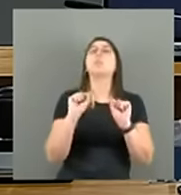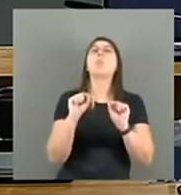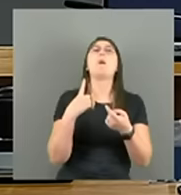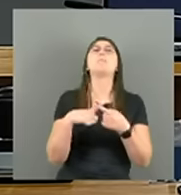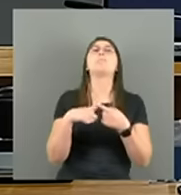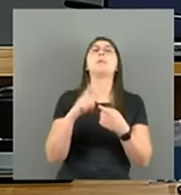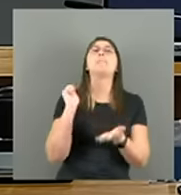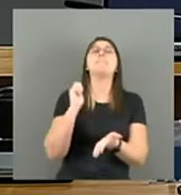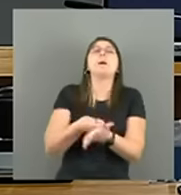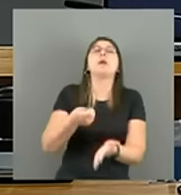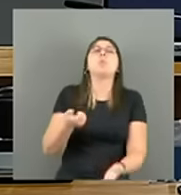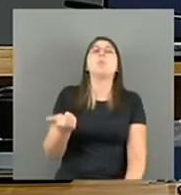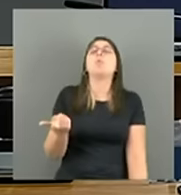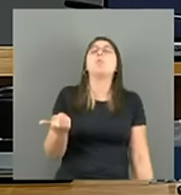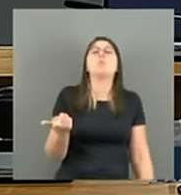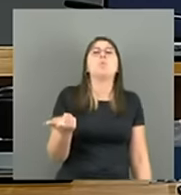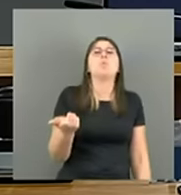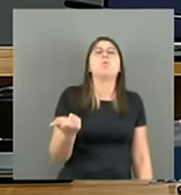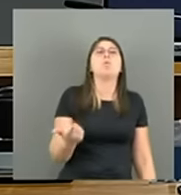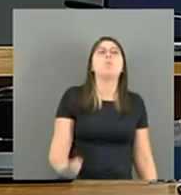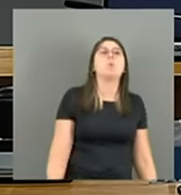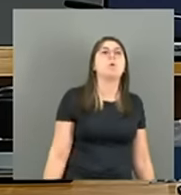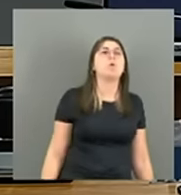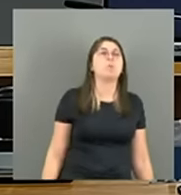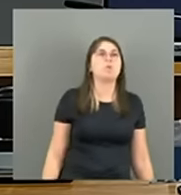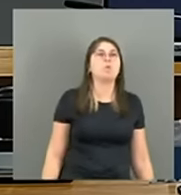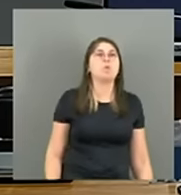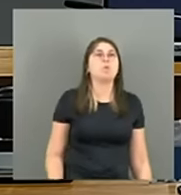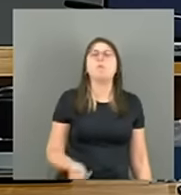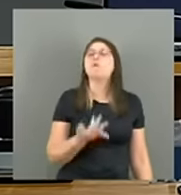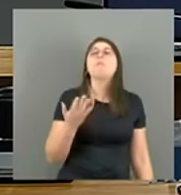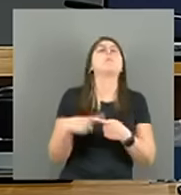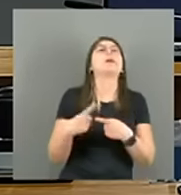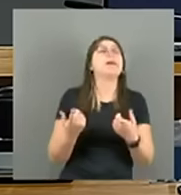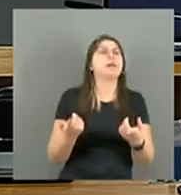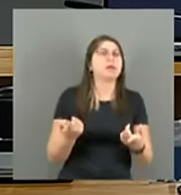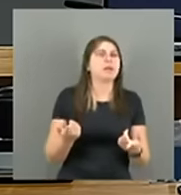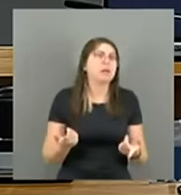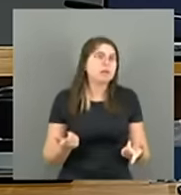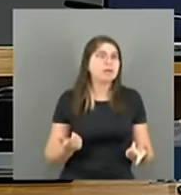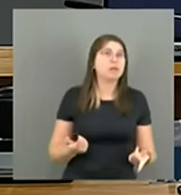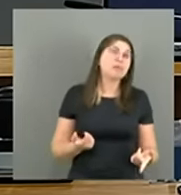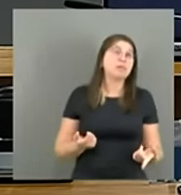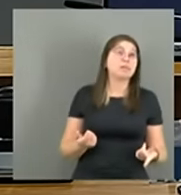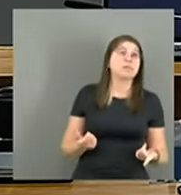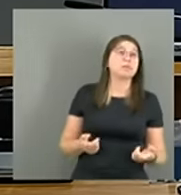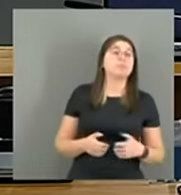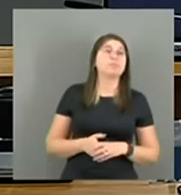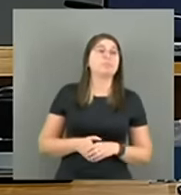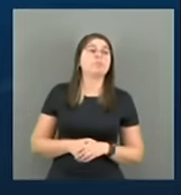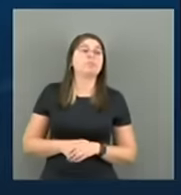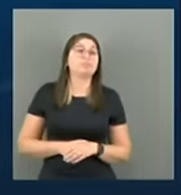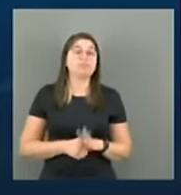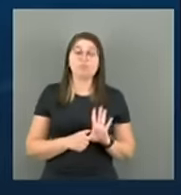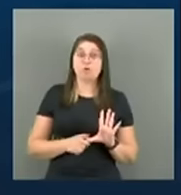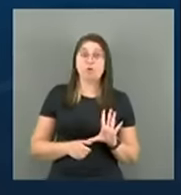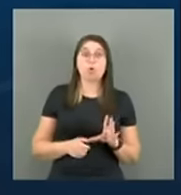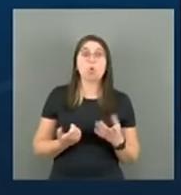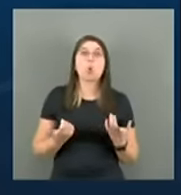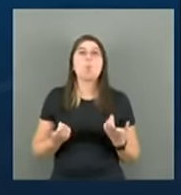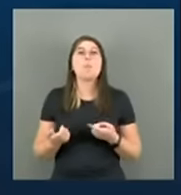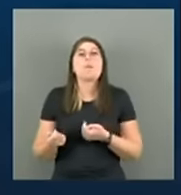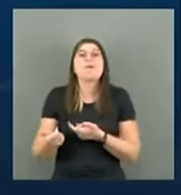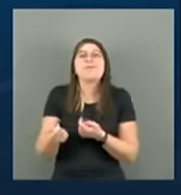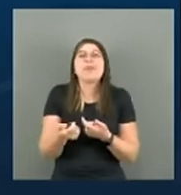justifica esse depósito? Os valores. O que de depósito? Ô Romário, como que eu vou enganar alguém e